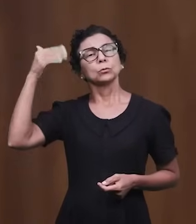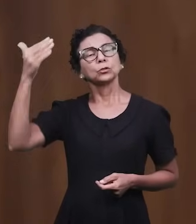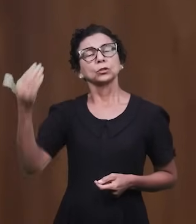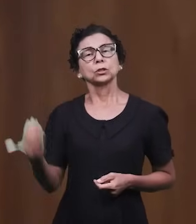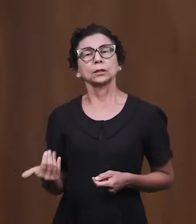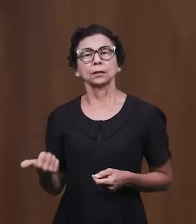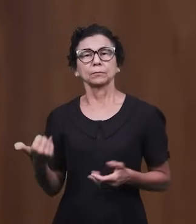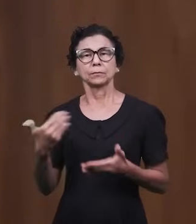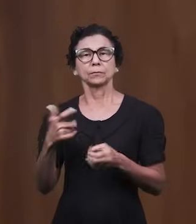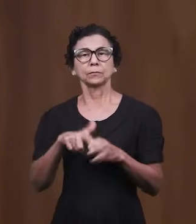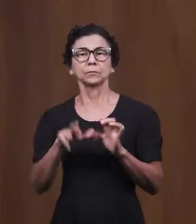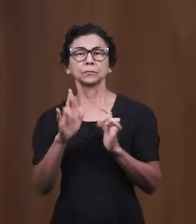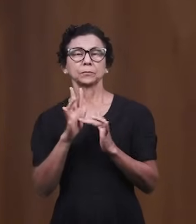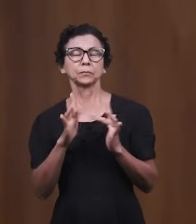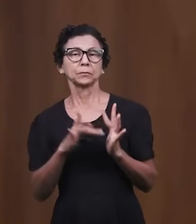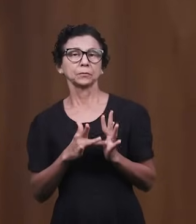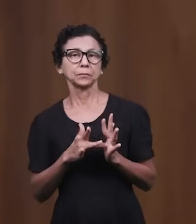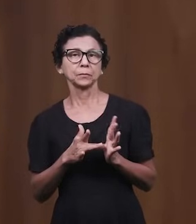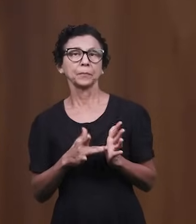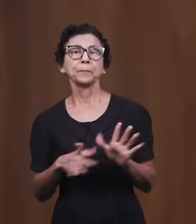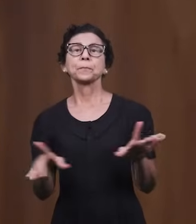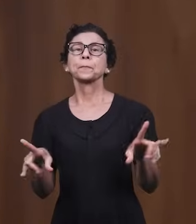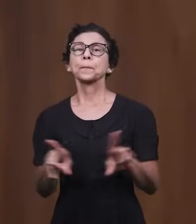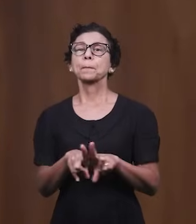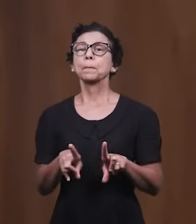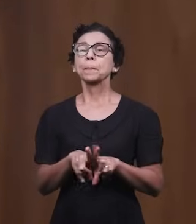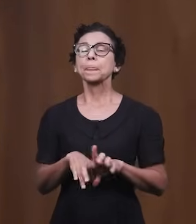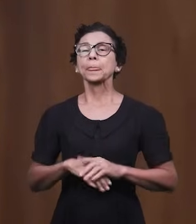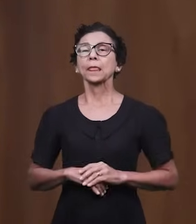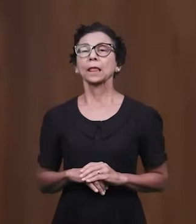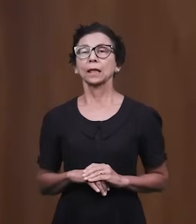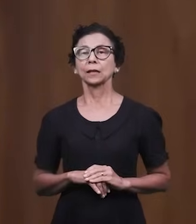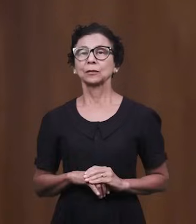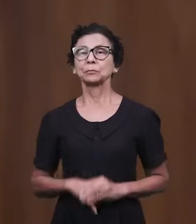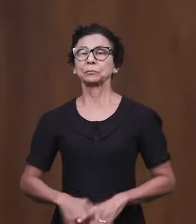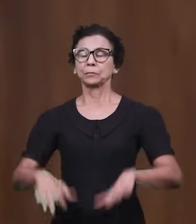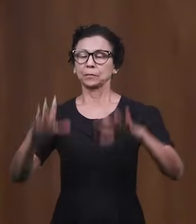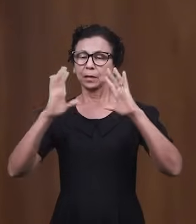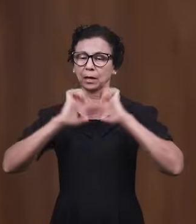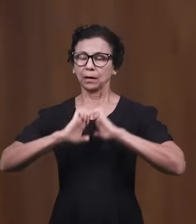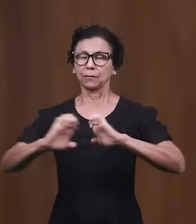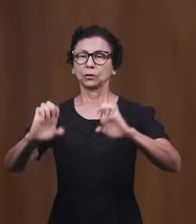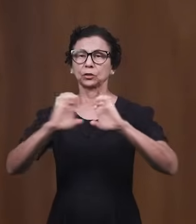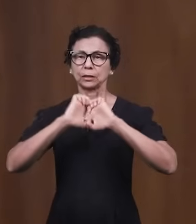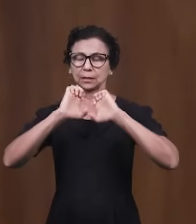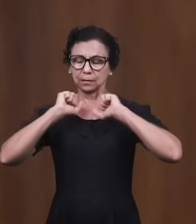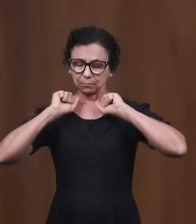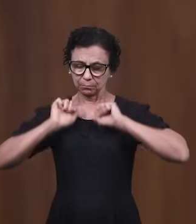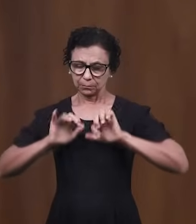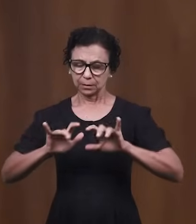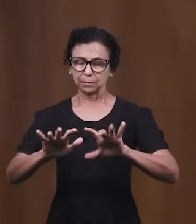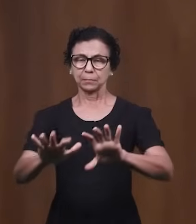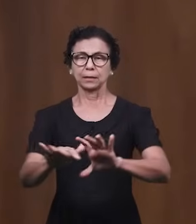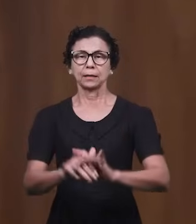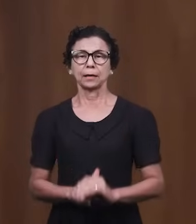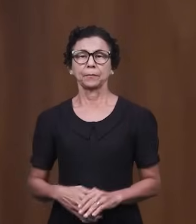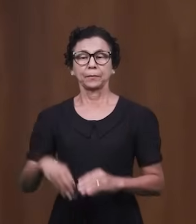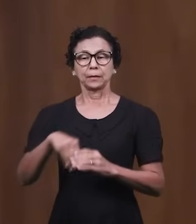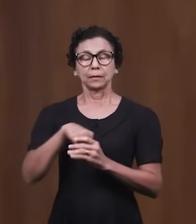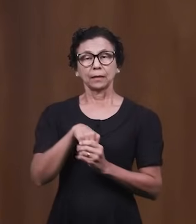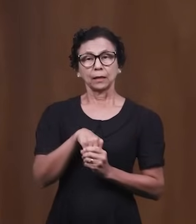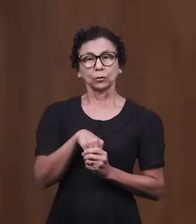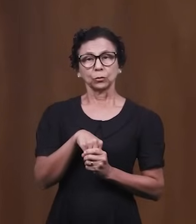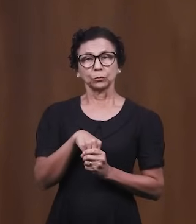que Jesus voltar. E grande é promover a evangelização e o fortalecimento do caráter cristão. O que é